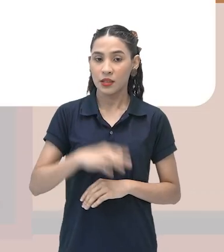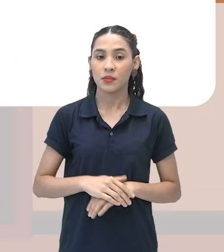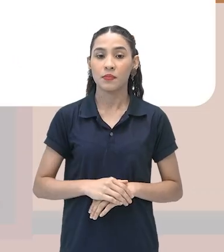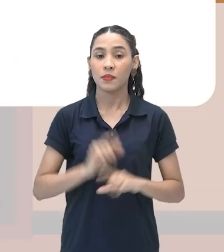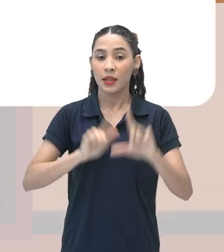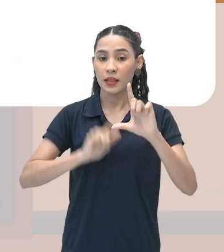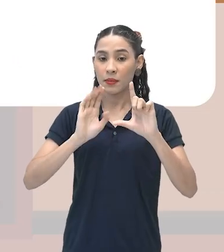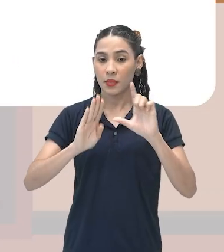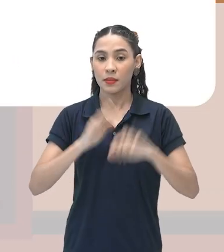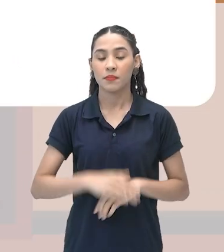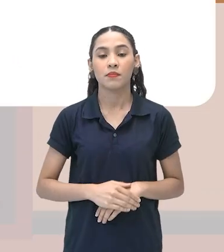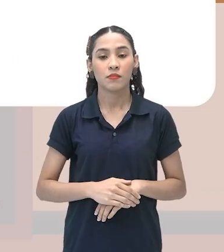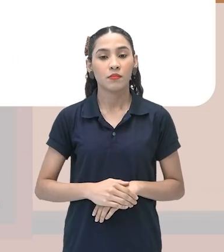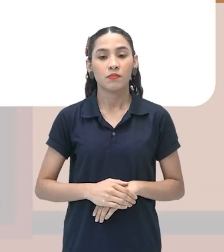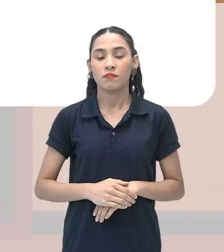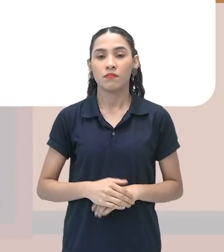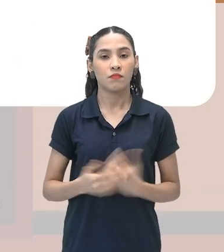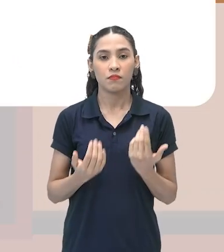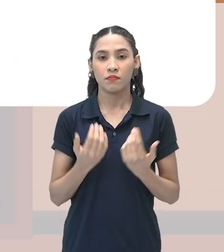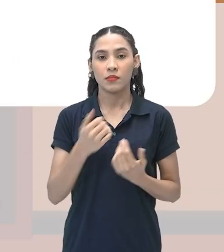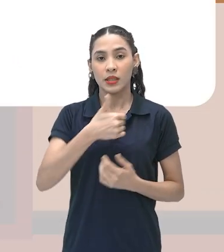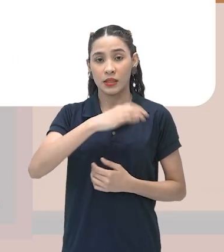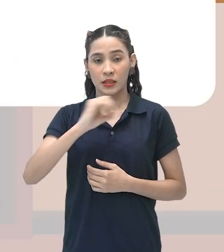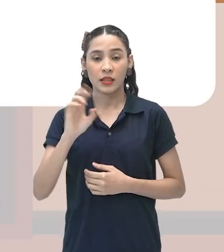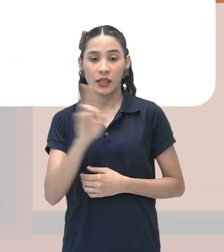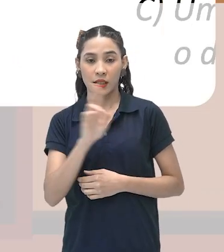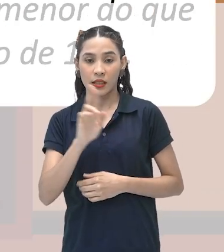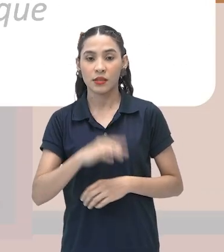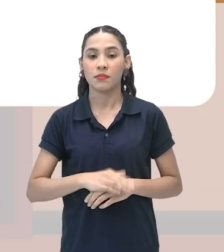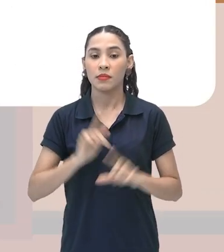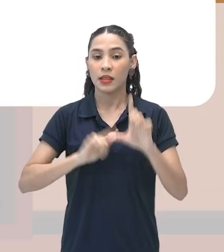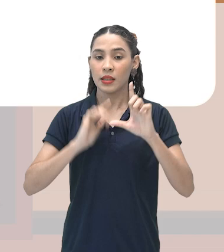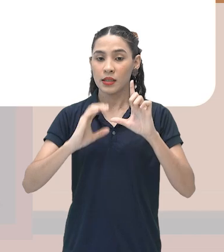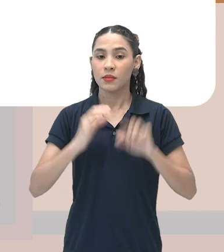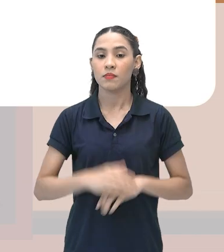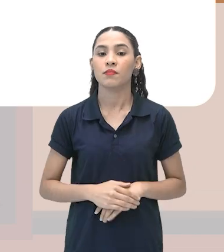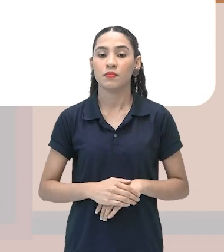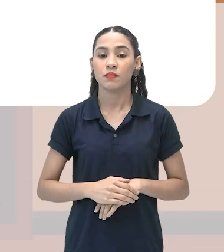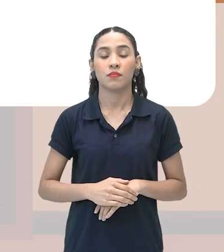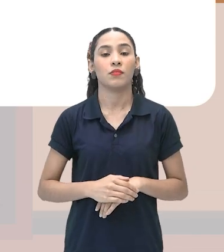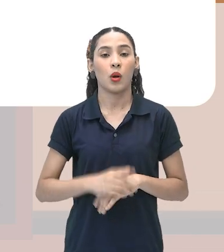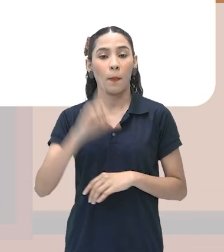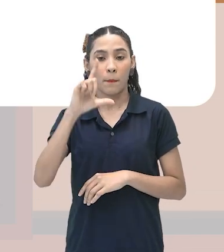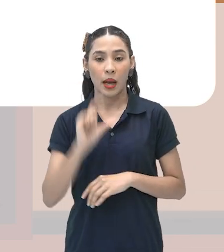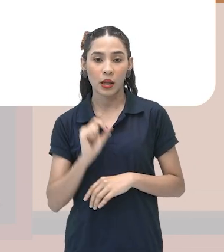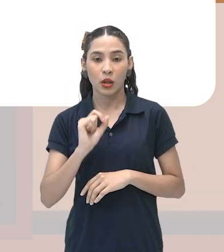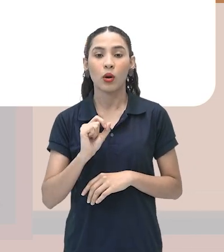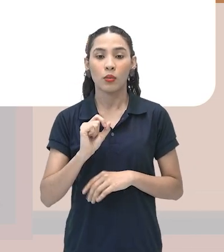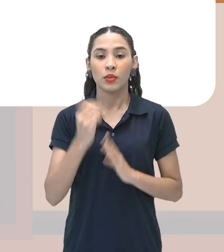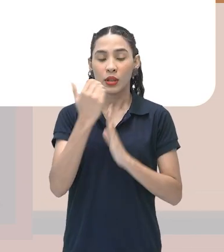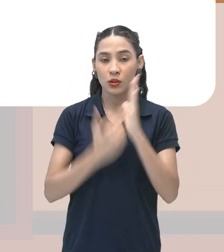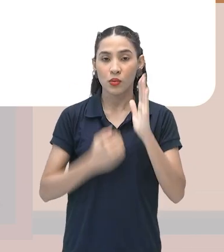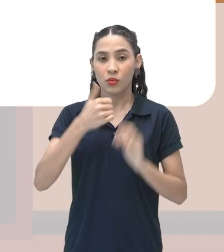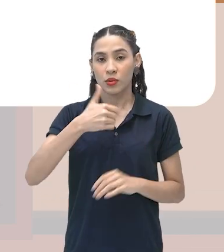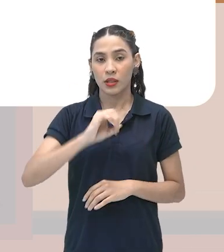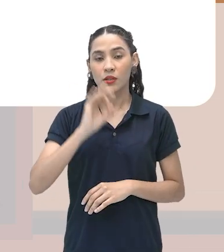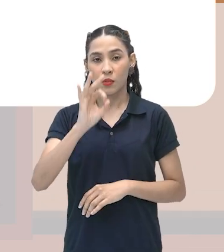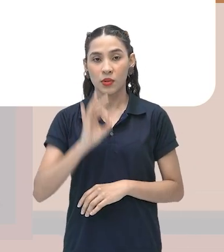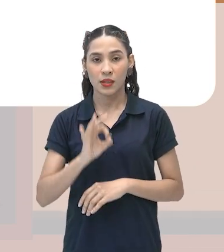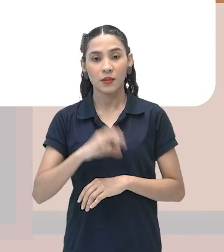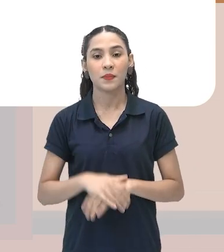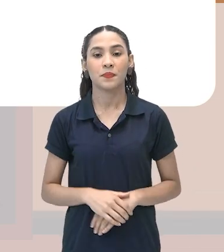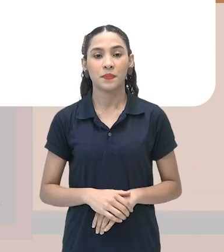R$100. B. O mesmo valor, R$100. C. Um valor menor do que o desconto